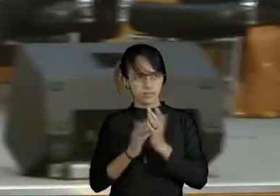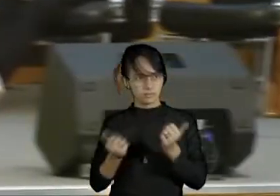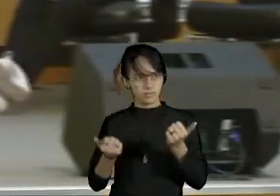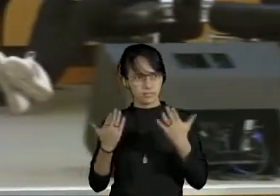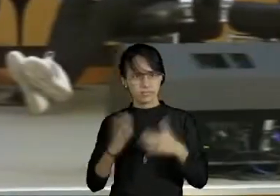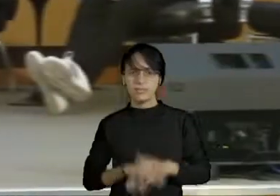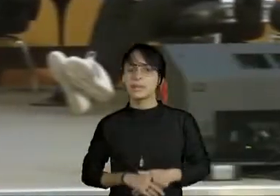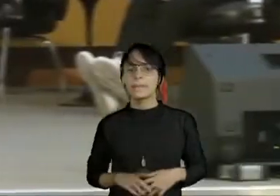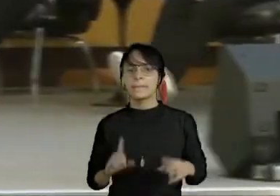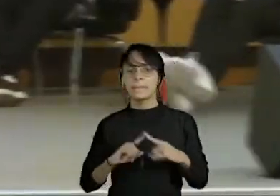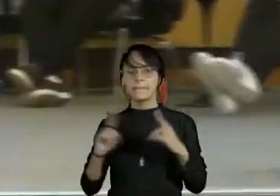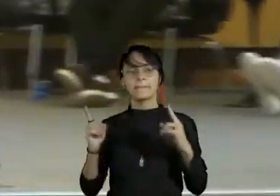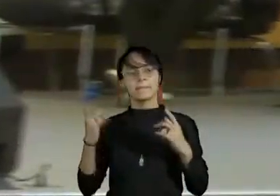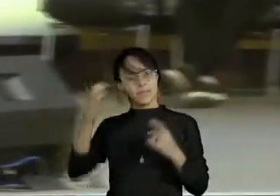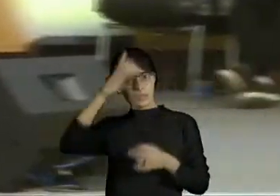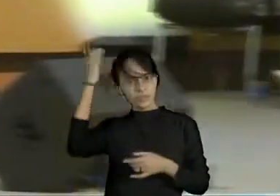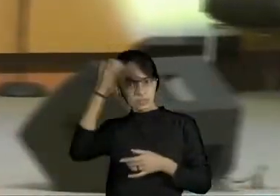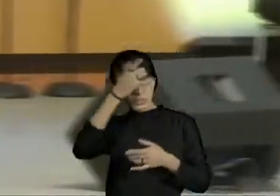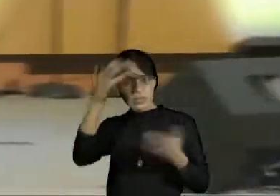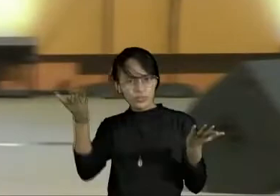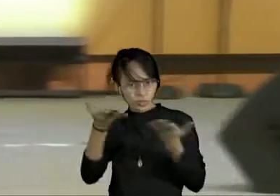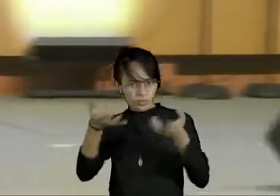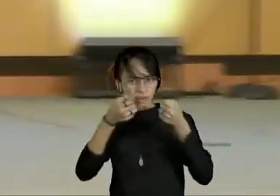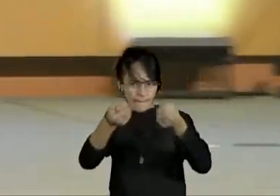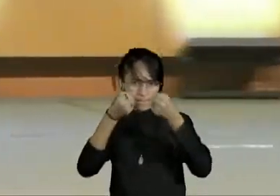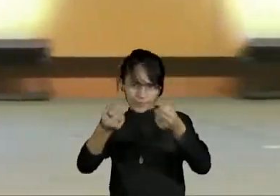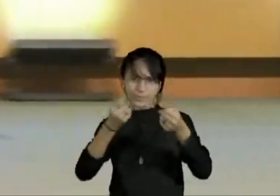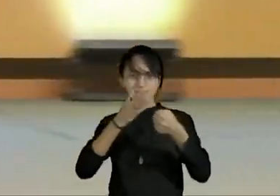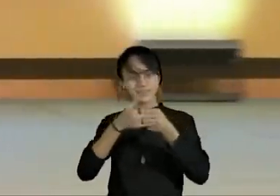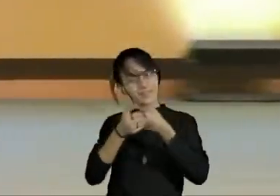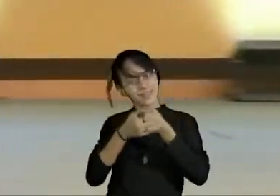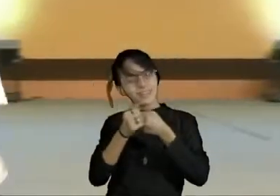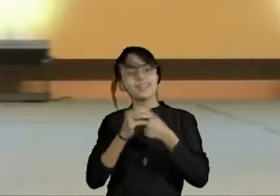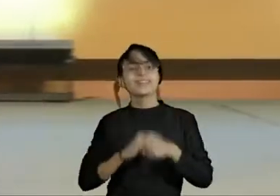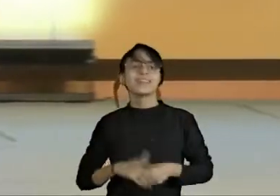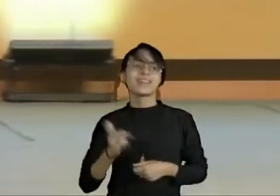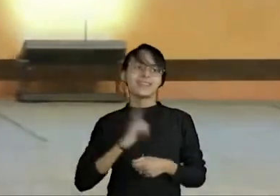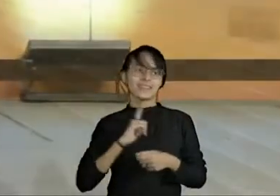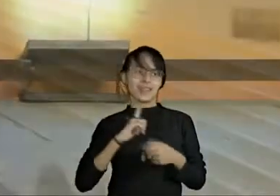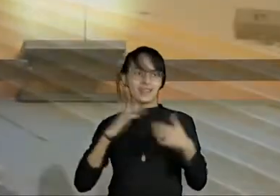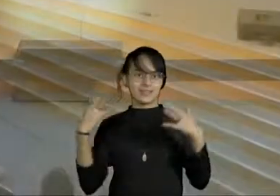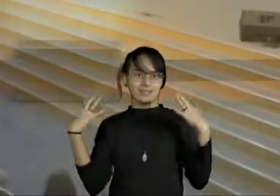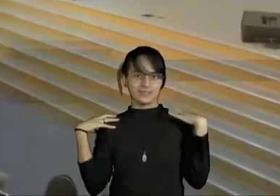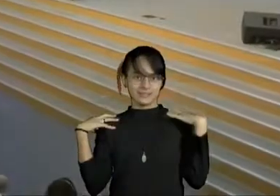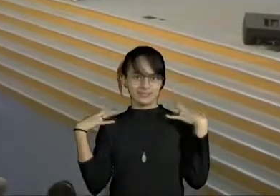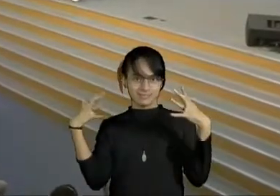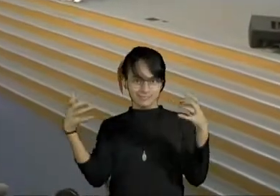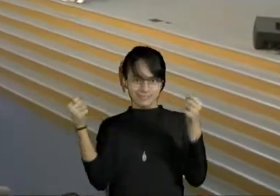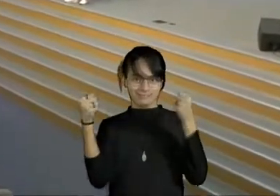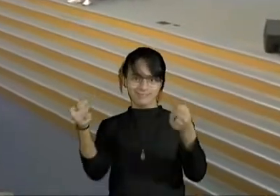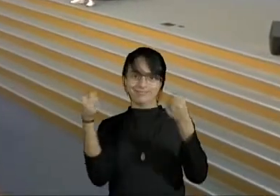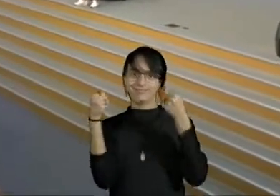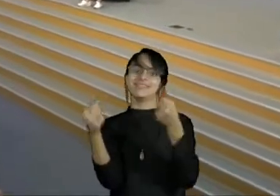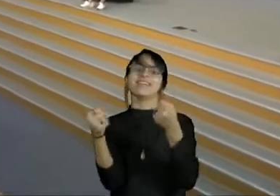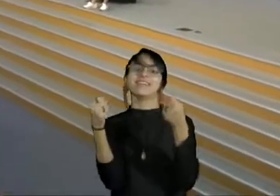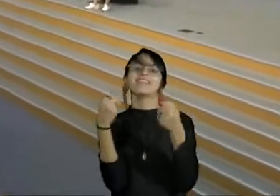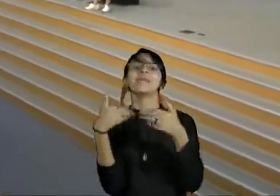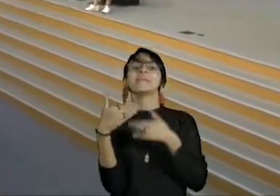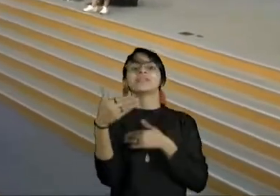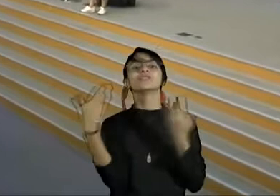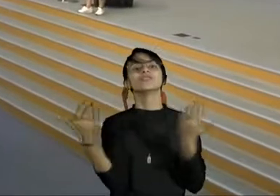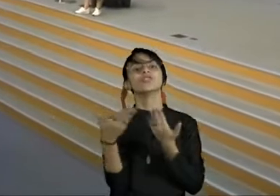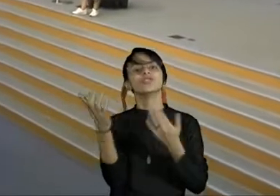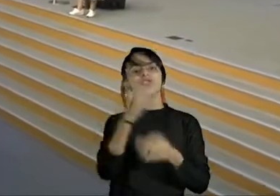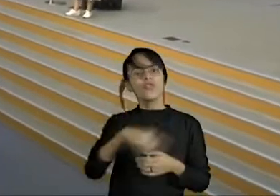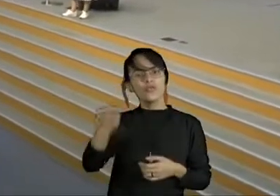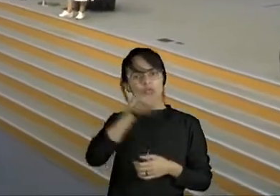Mas hoje o Espírito Santo vai te sacudir com todo carinho pelos dois ombros e ele vai dizer, a partir de hoje você não